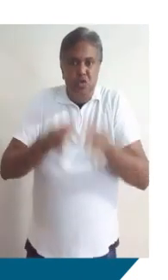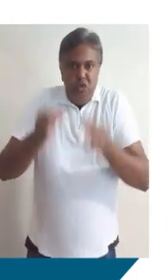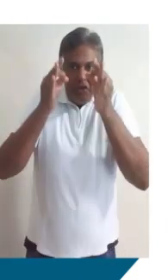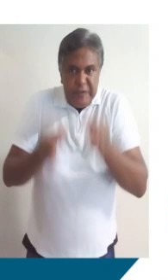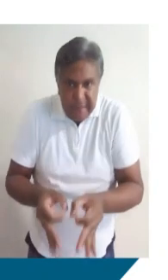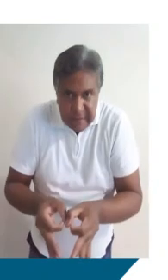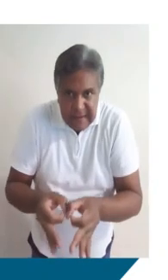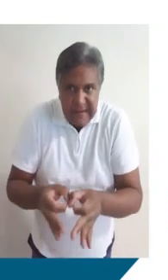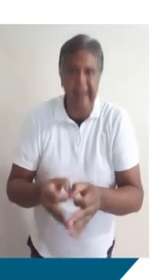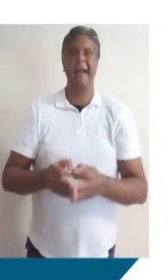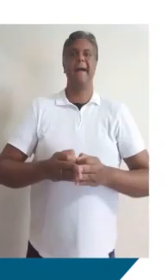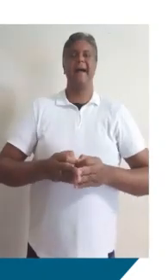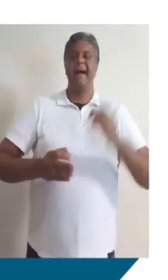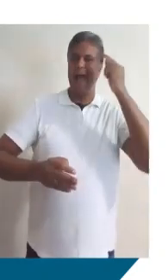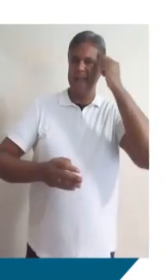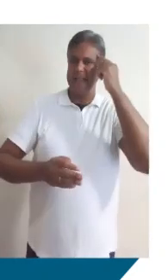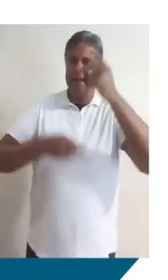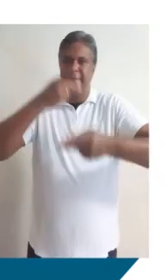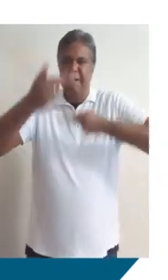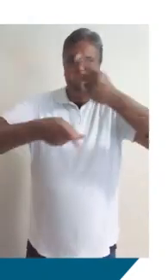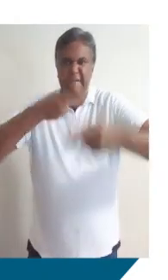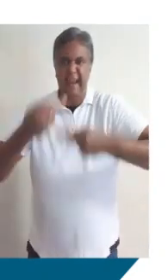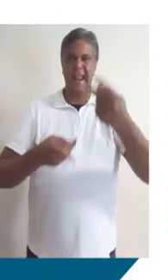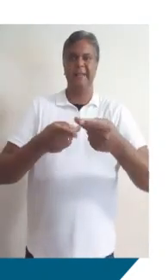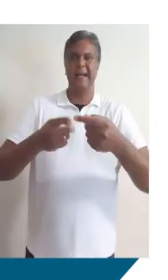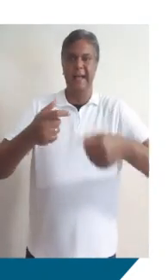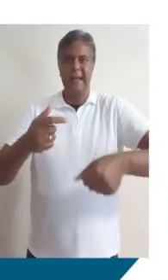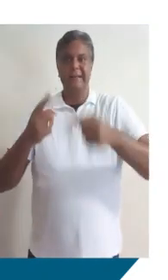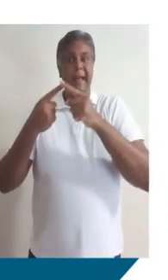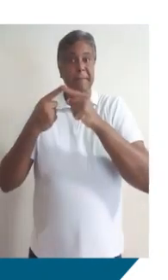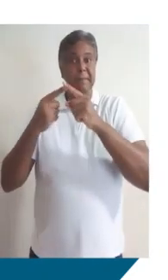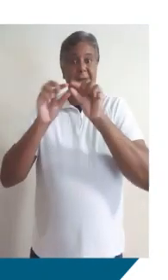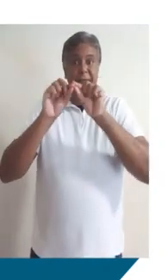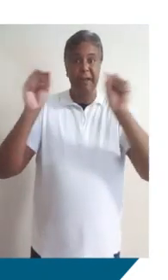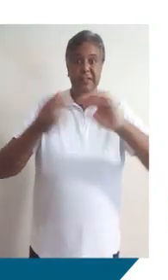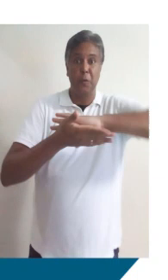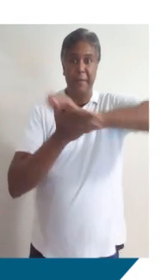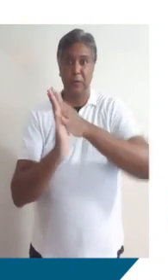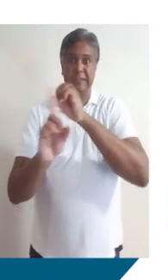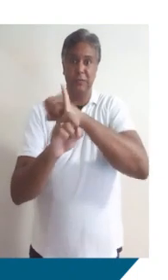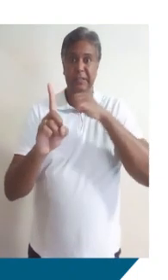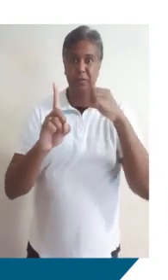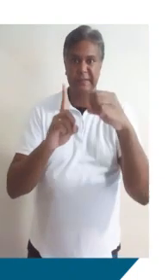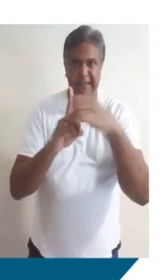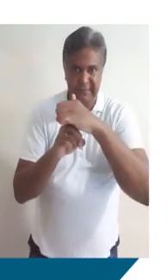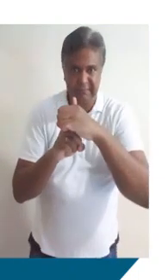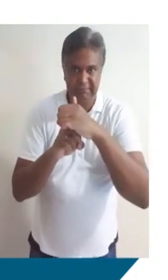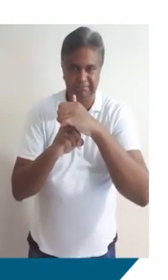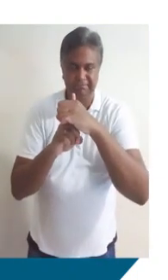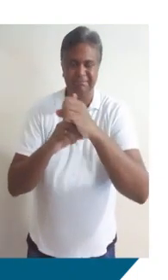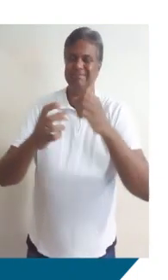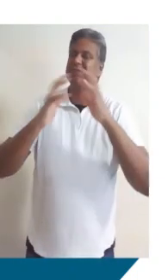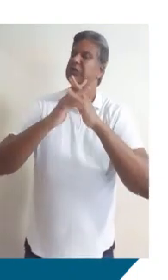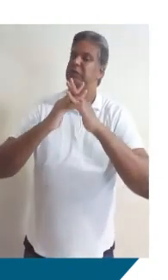e fundamentar o que foi falado na primeira frase, no início, de que o preconceito da sociedade é um entrave para a formação